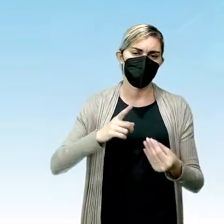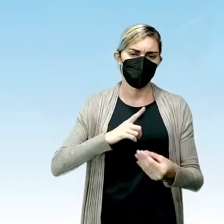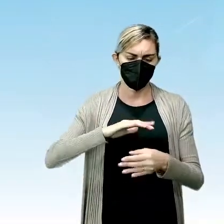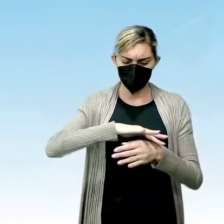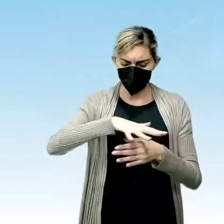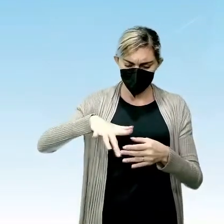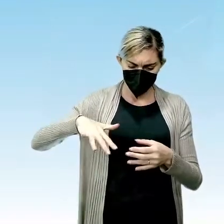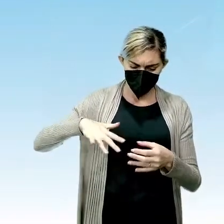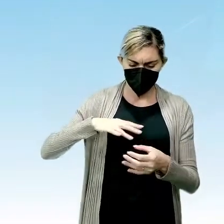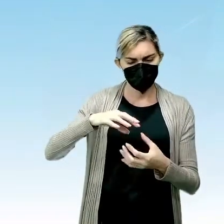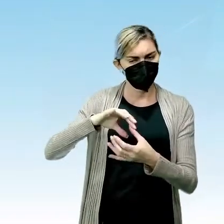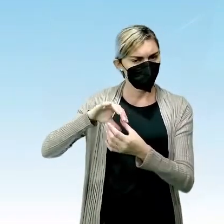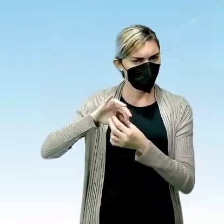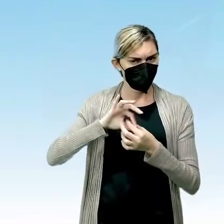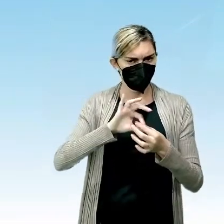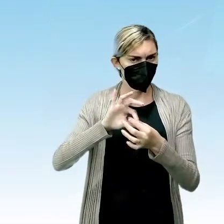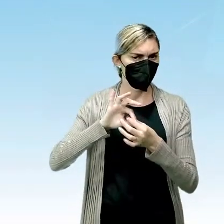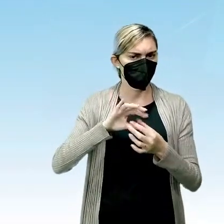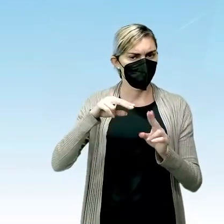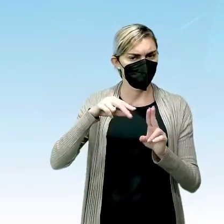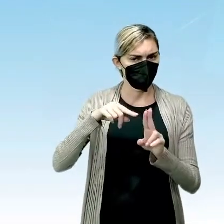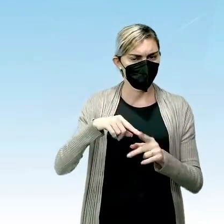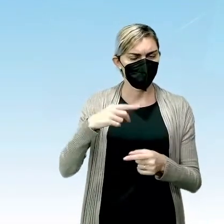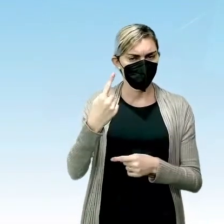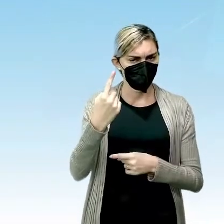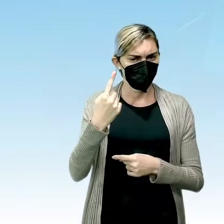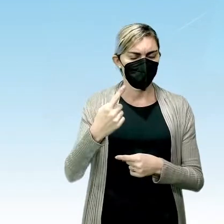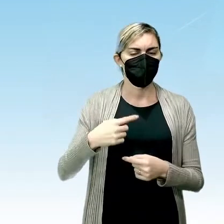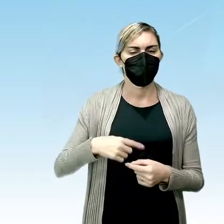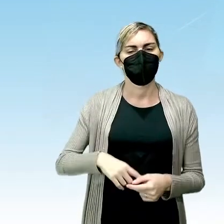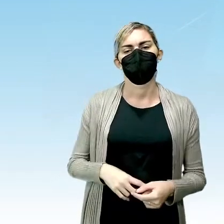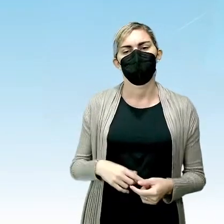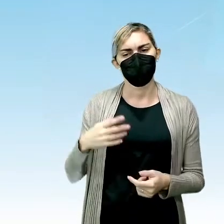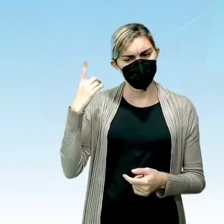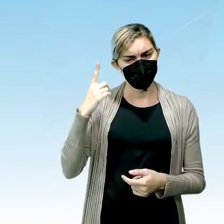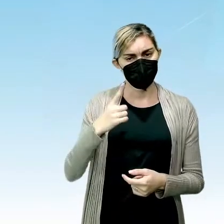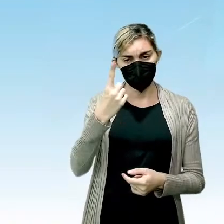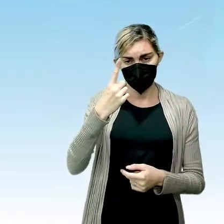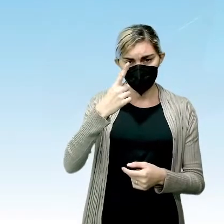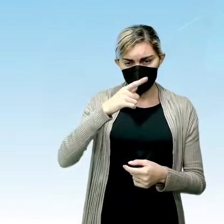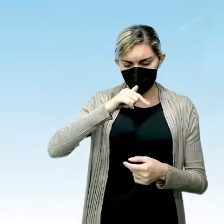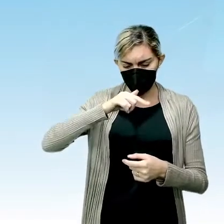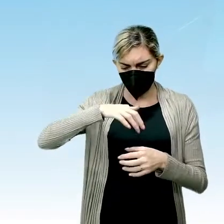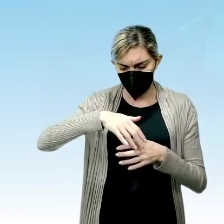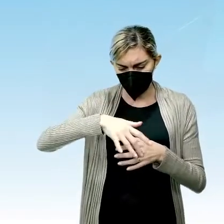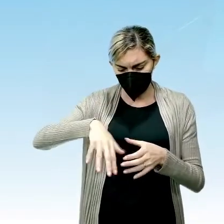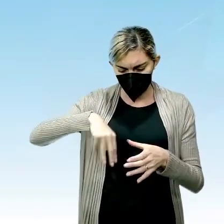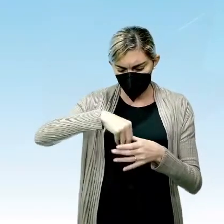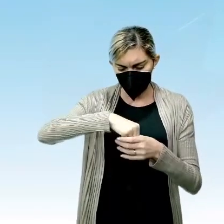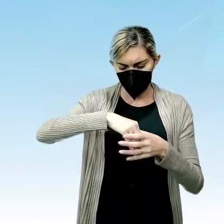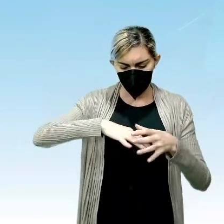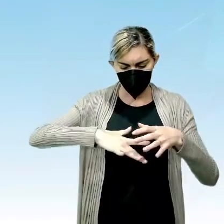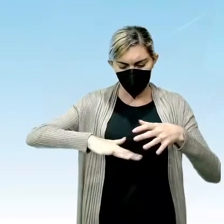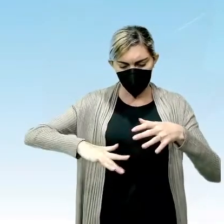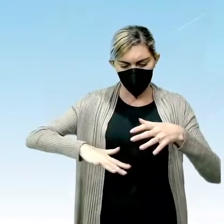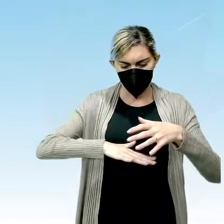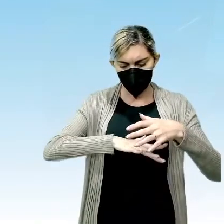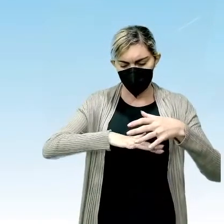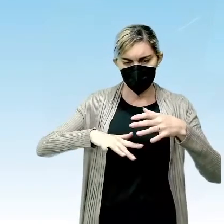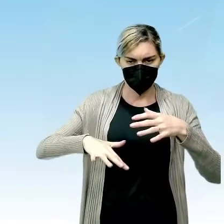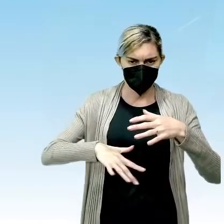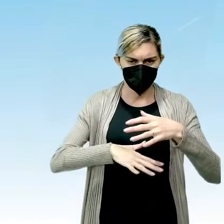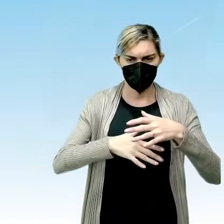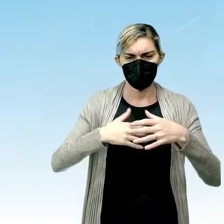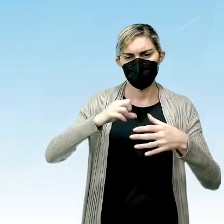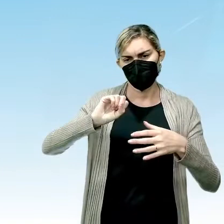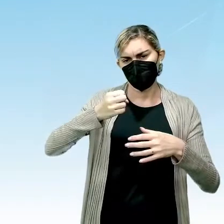única, que a gente chama de tonoplasto, que tem um líquido, né, no seu interior, que no caso se trata do